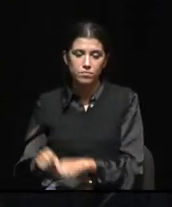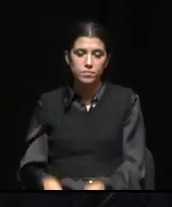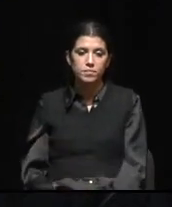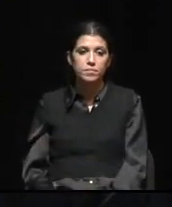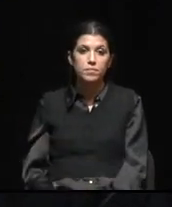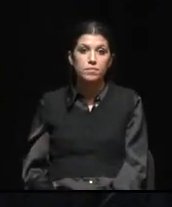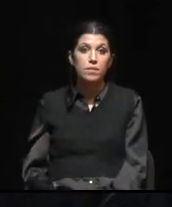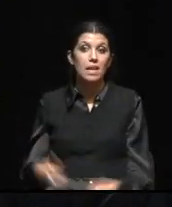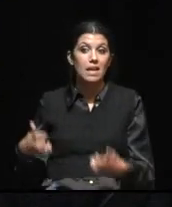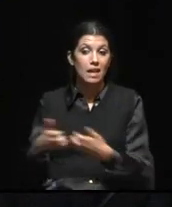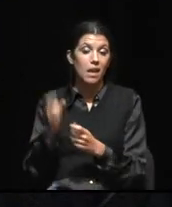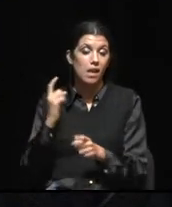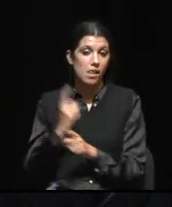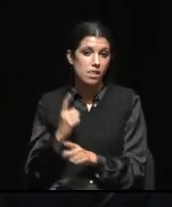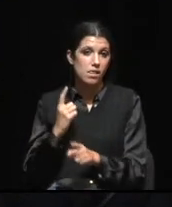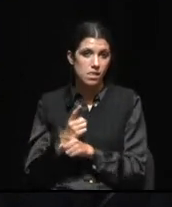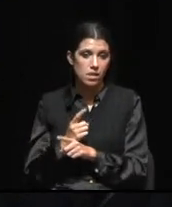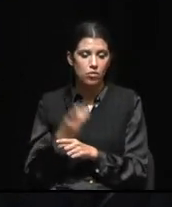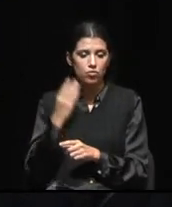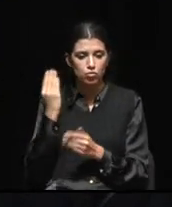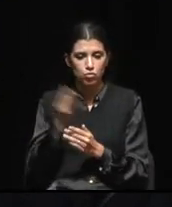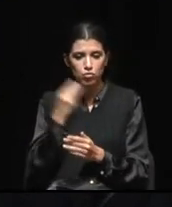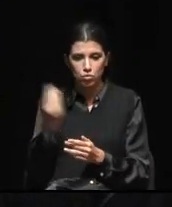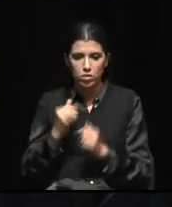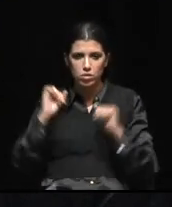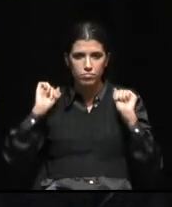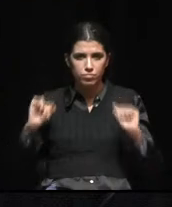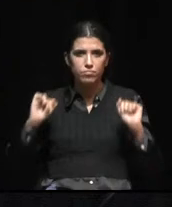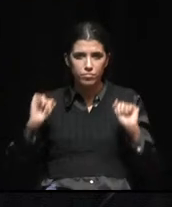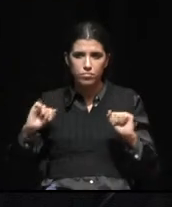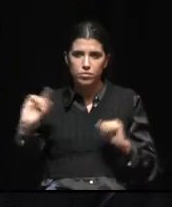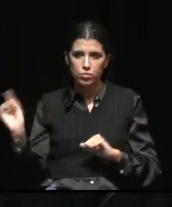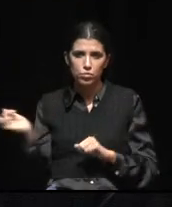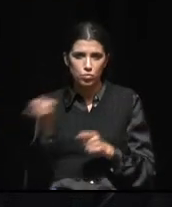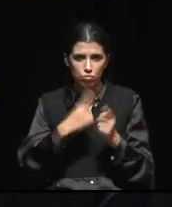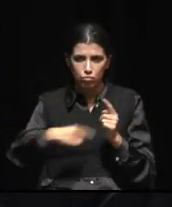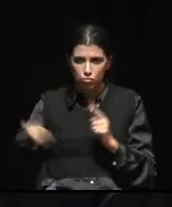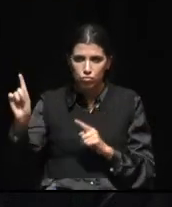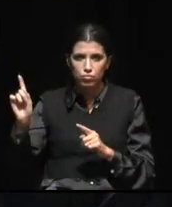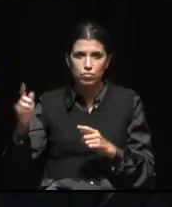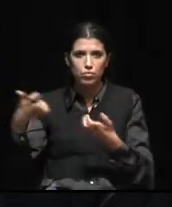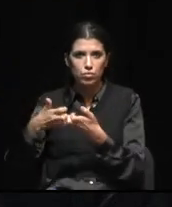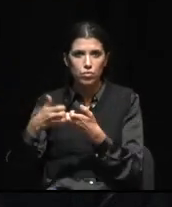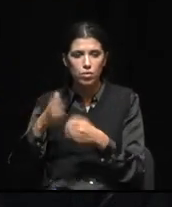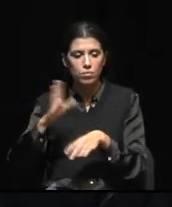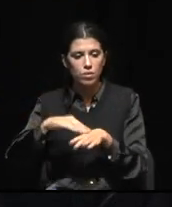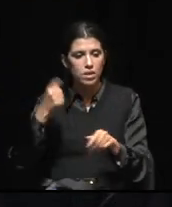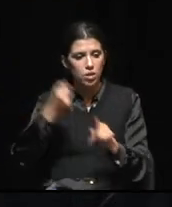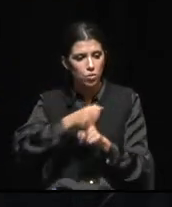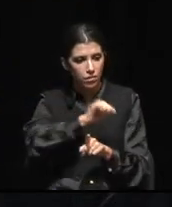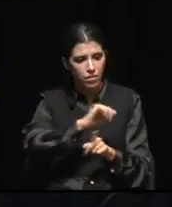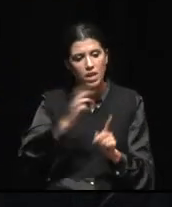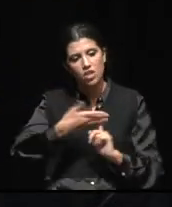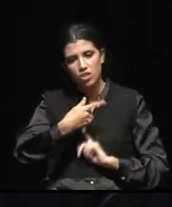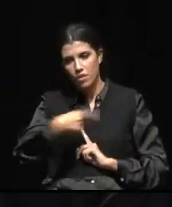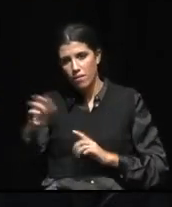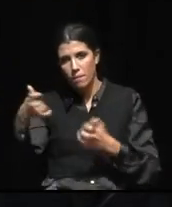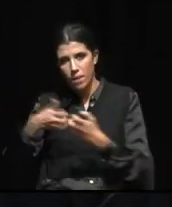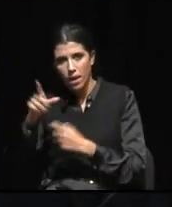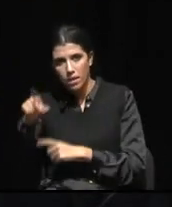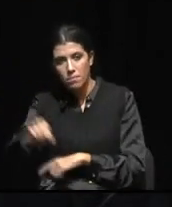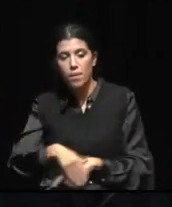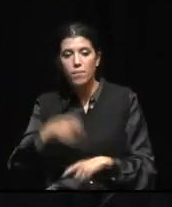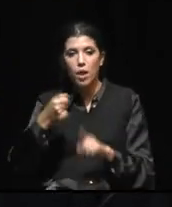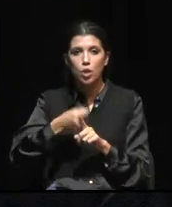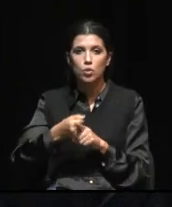história guerra esta para a qual os estudantes desob antes eram enviados como castigo pela sua luta apesar de tudo a luta